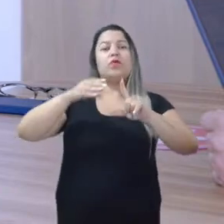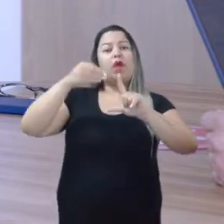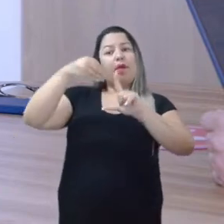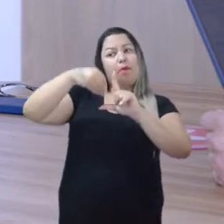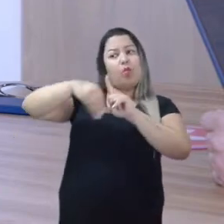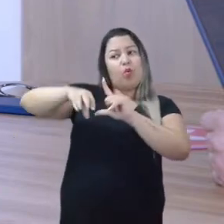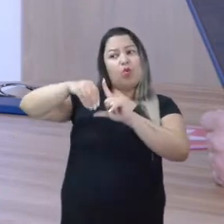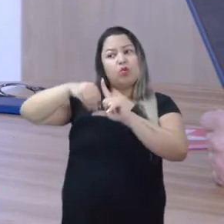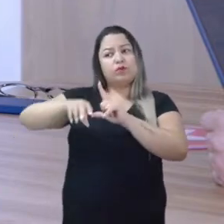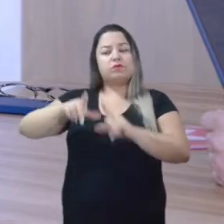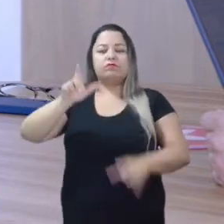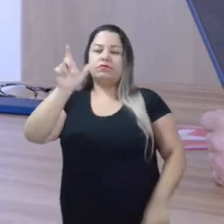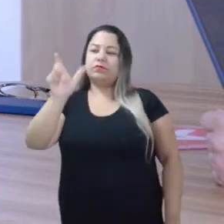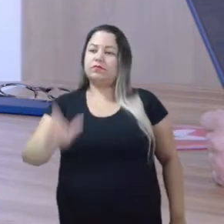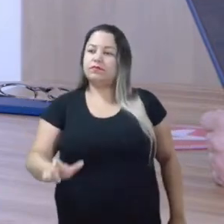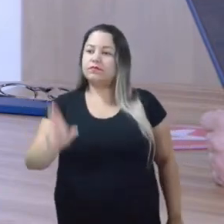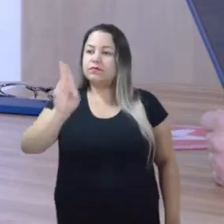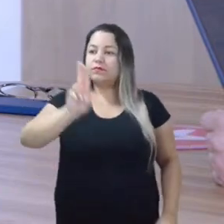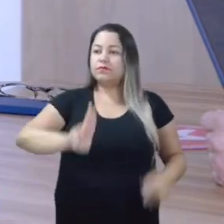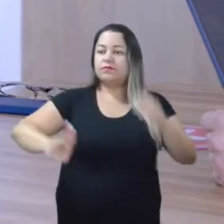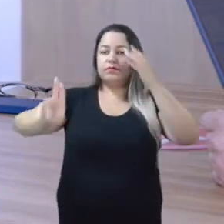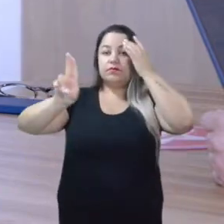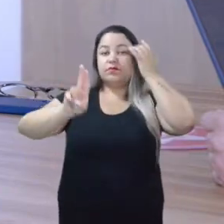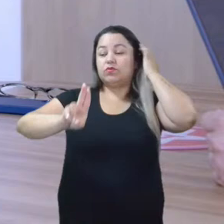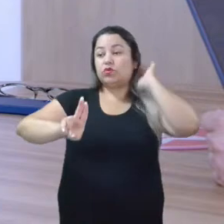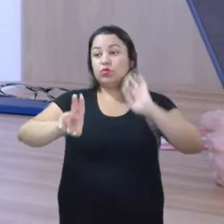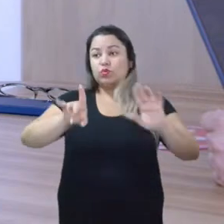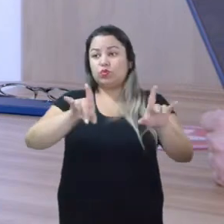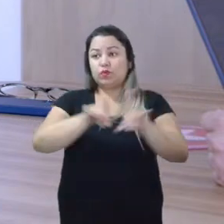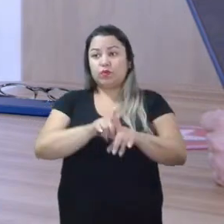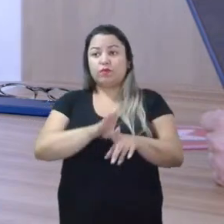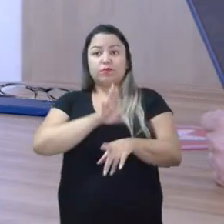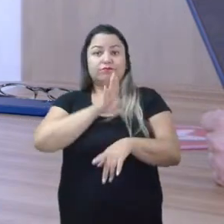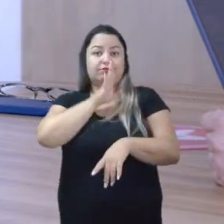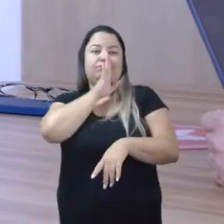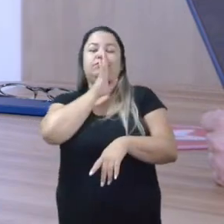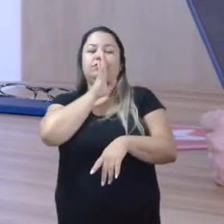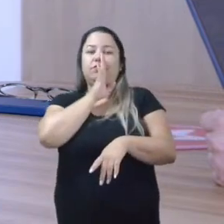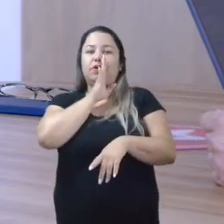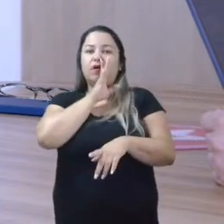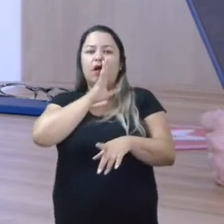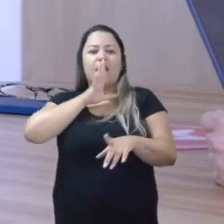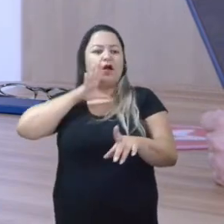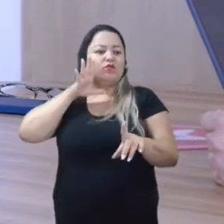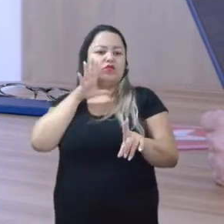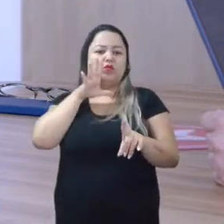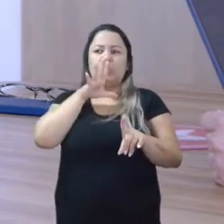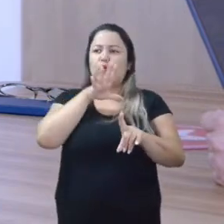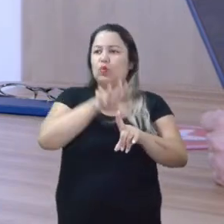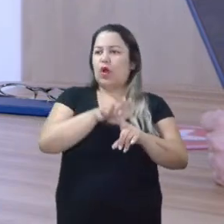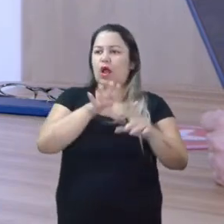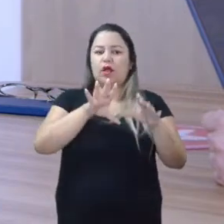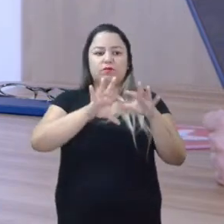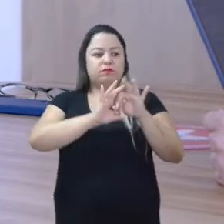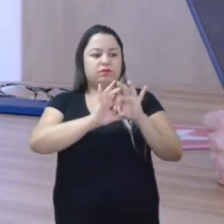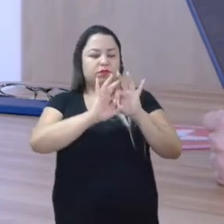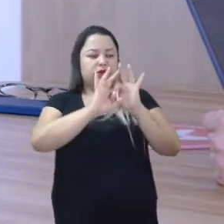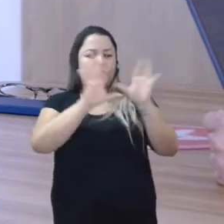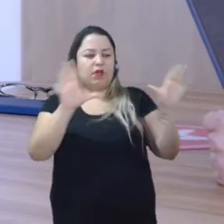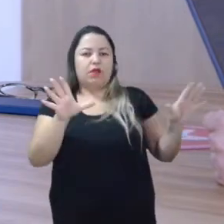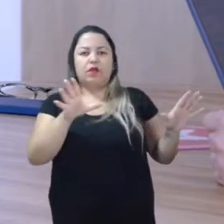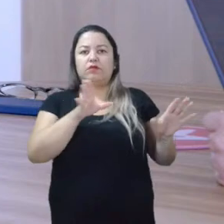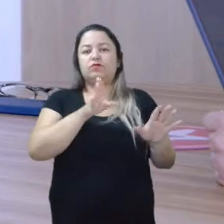poderia ser uma forma de censura prévia. Sim. E que isso atacaria e isso feriria a liberdade de expressão dos usuários